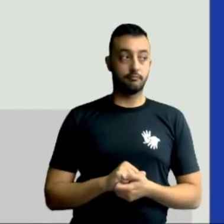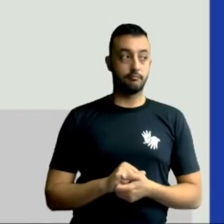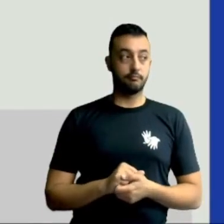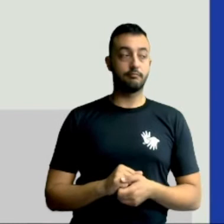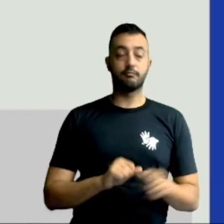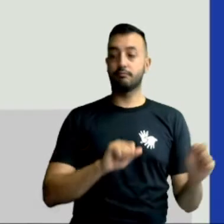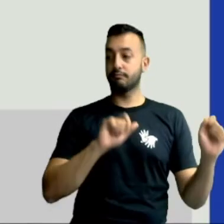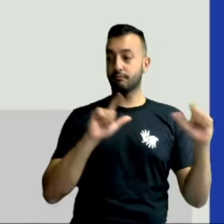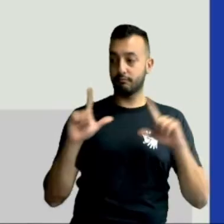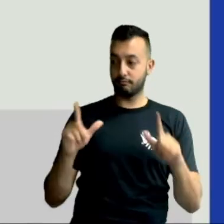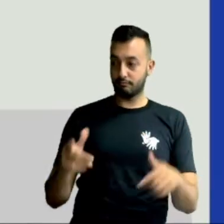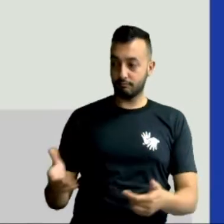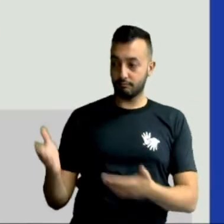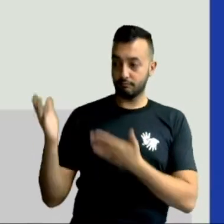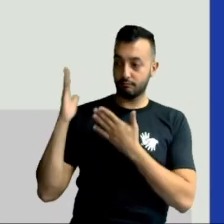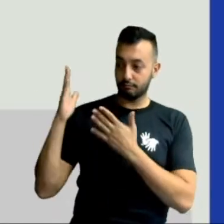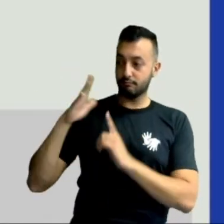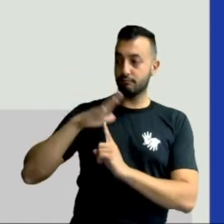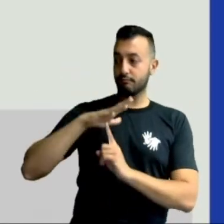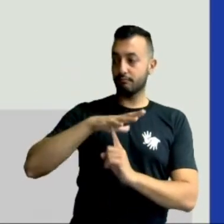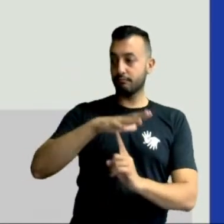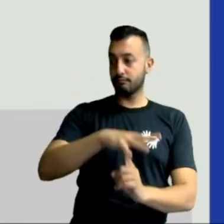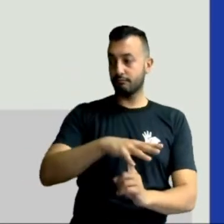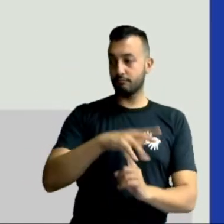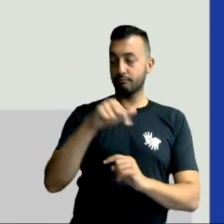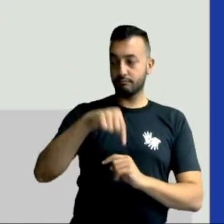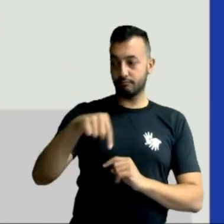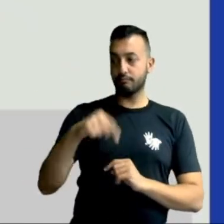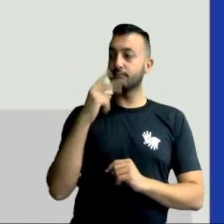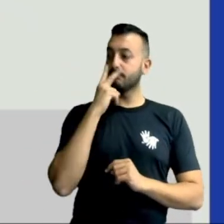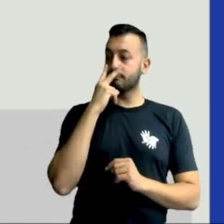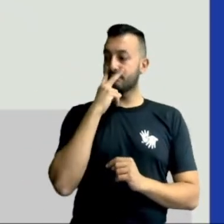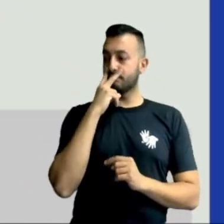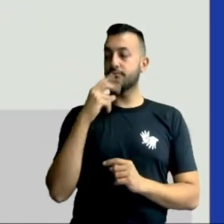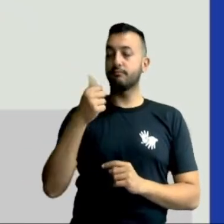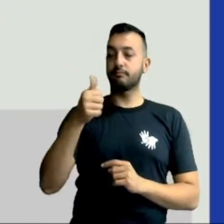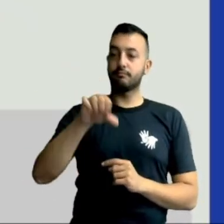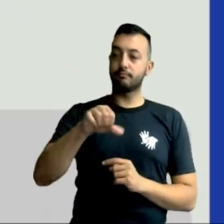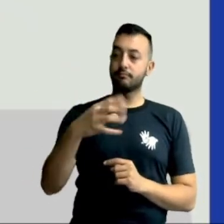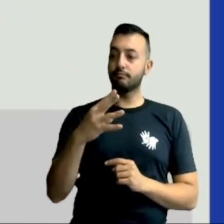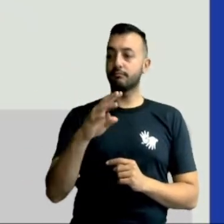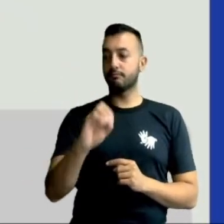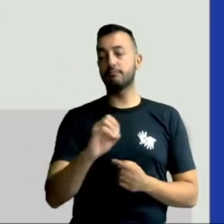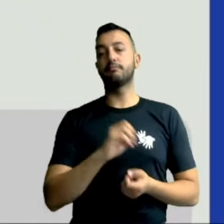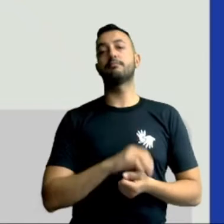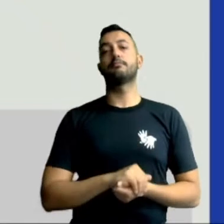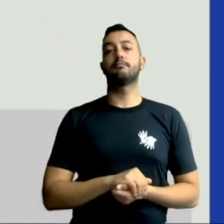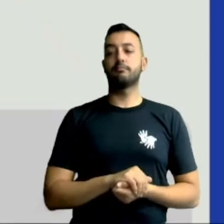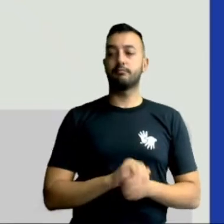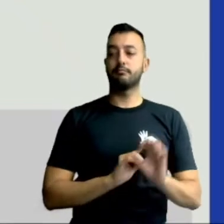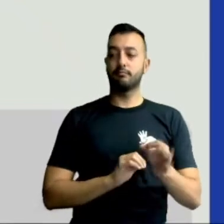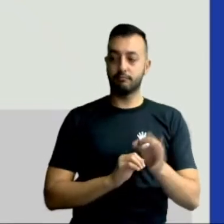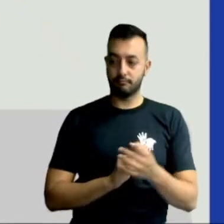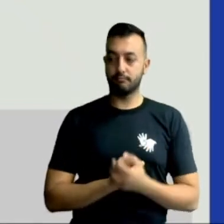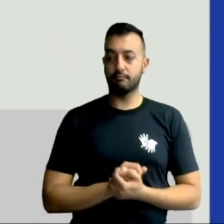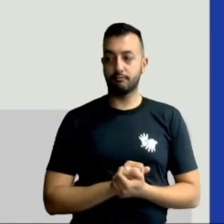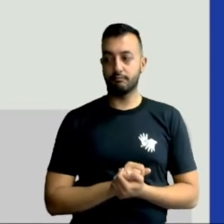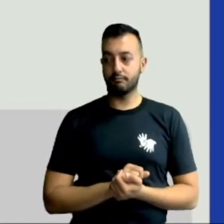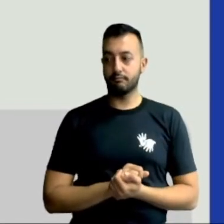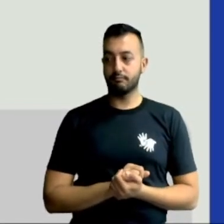Essa imagem aqui é de uma feira livre, aqui em Vitória de Santo Antão, em 1940, certo?